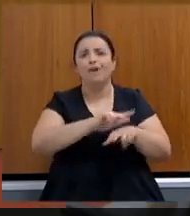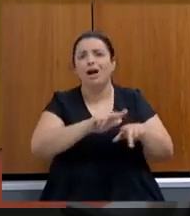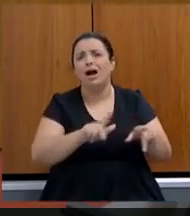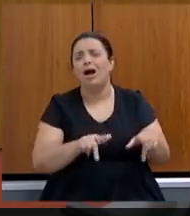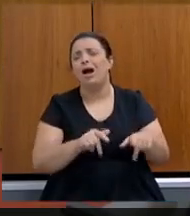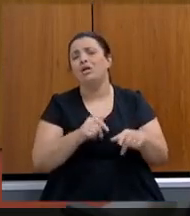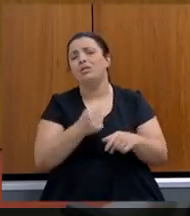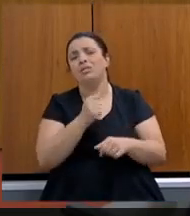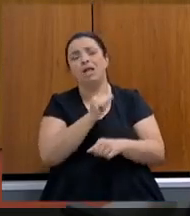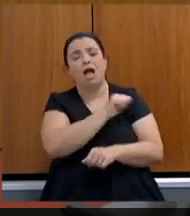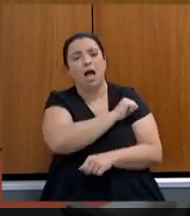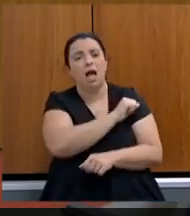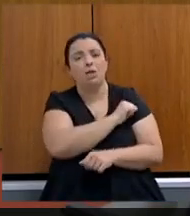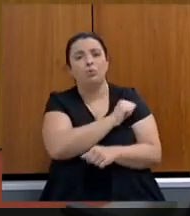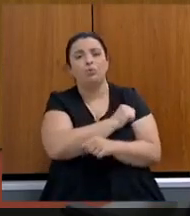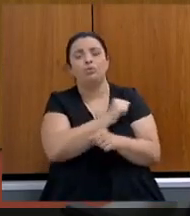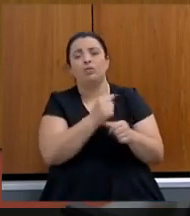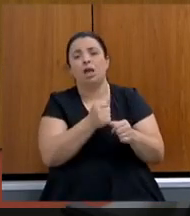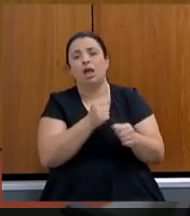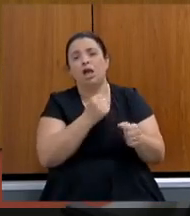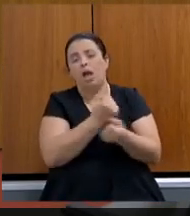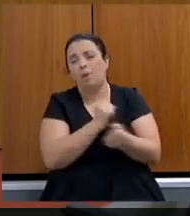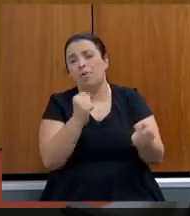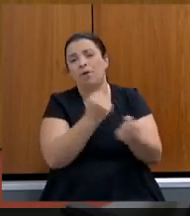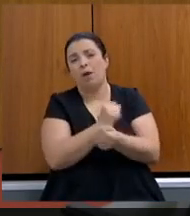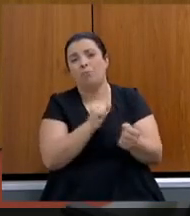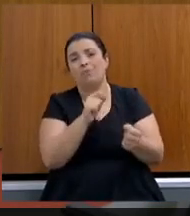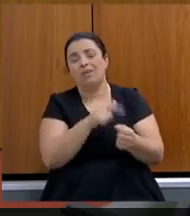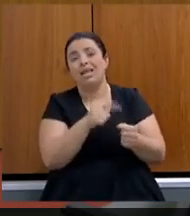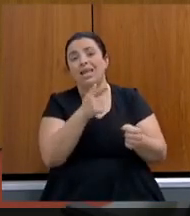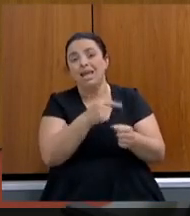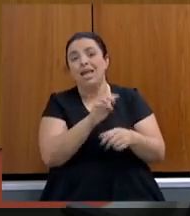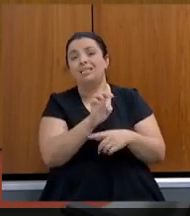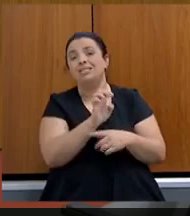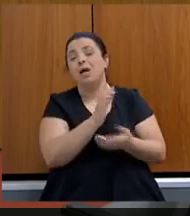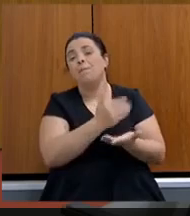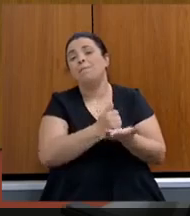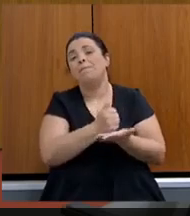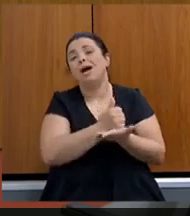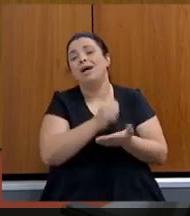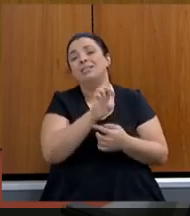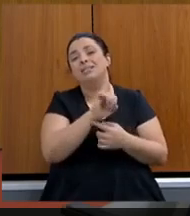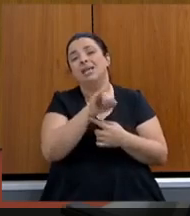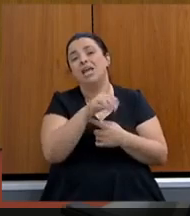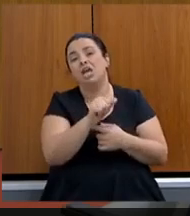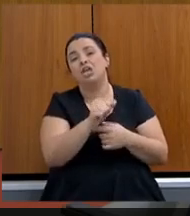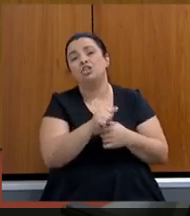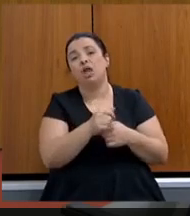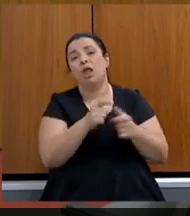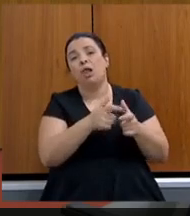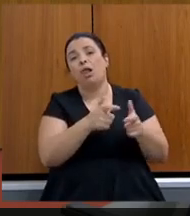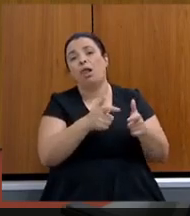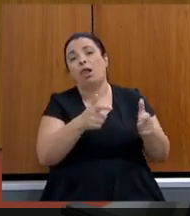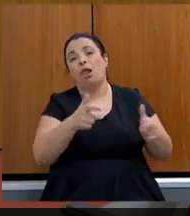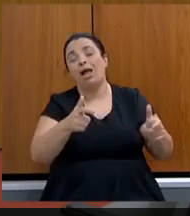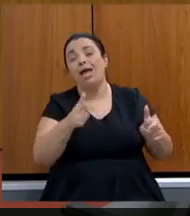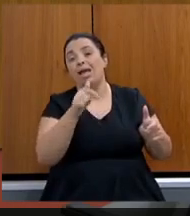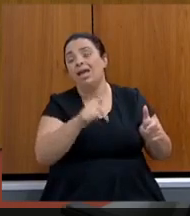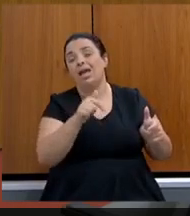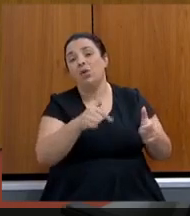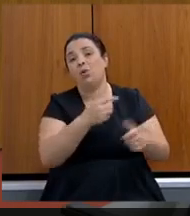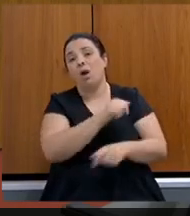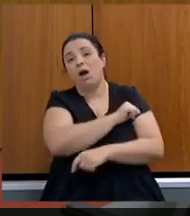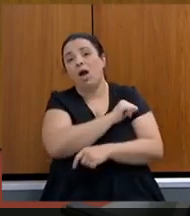anos e anos e implantando essa base sem um devido apoio para progressão desse estudante né e a plantação de